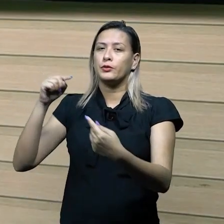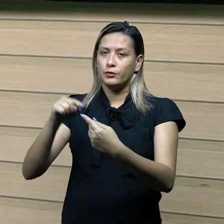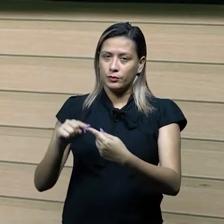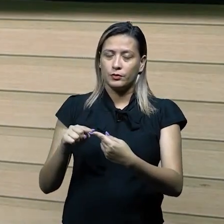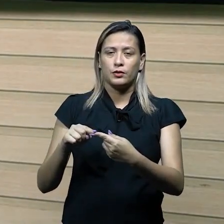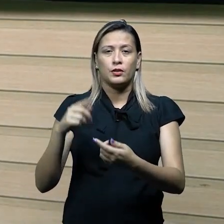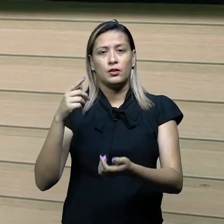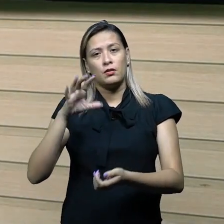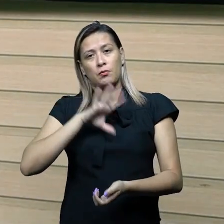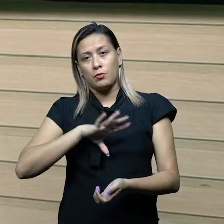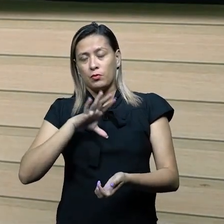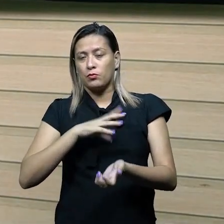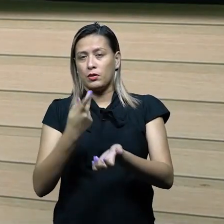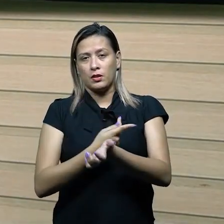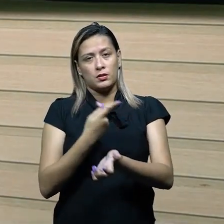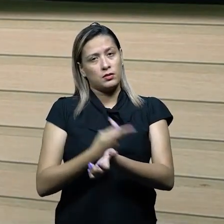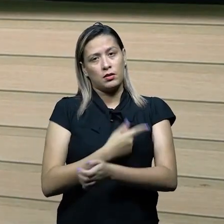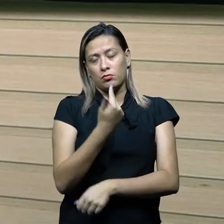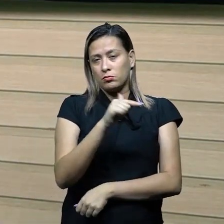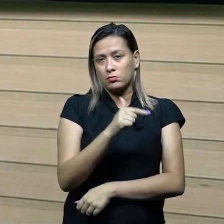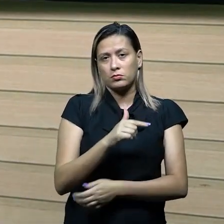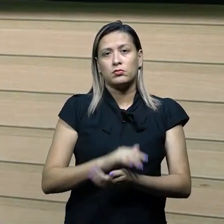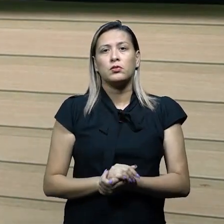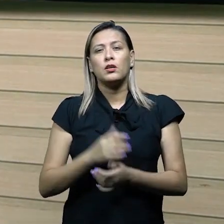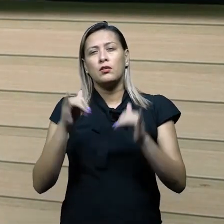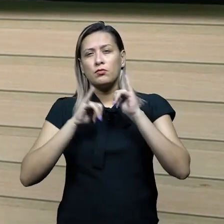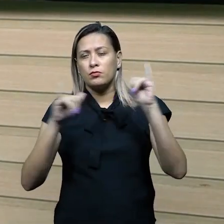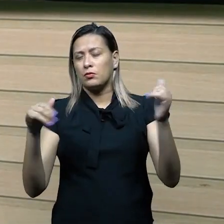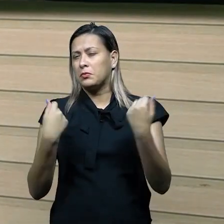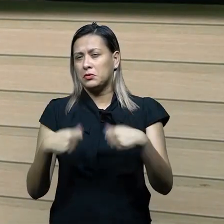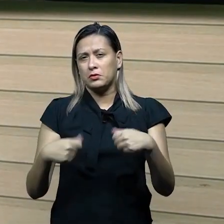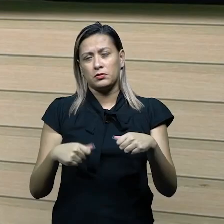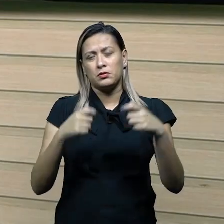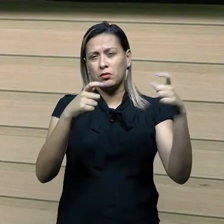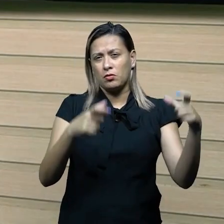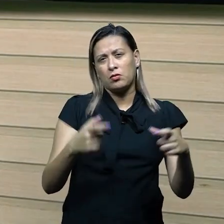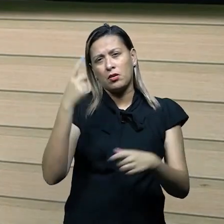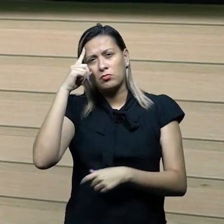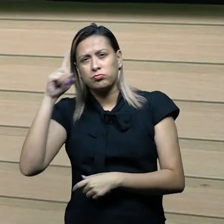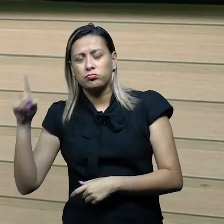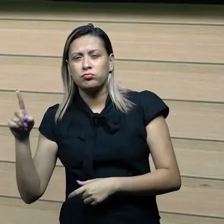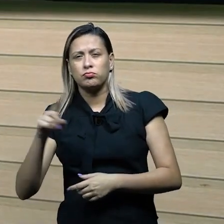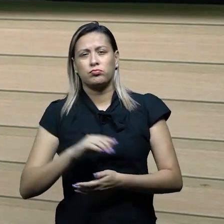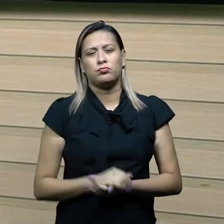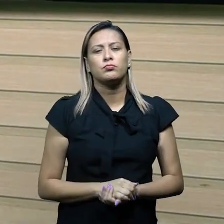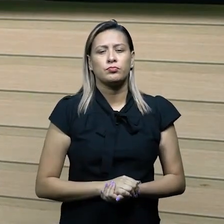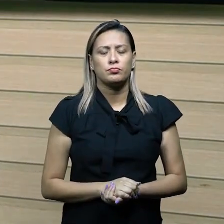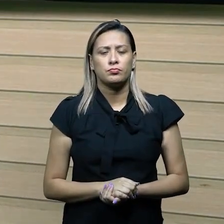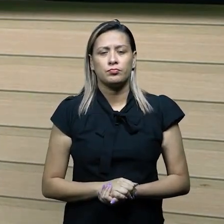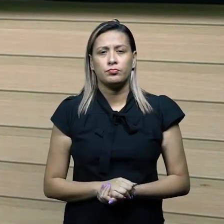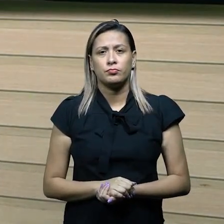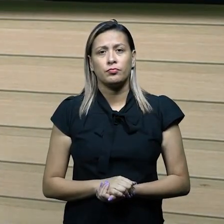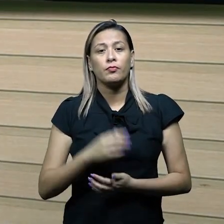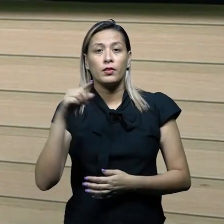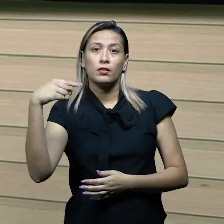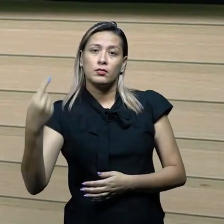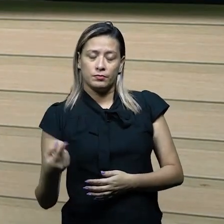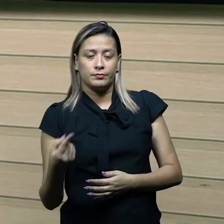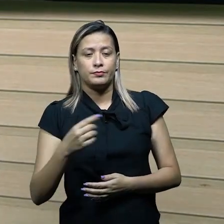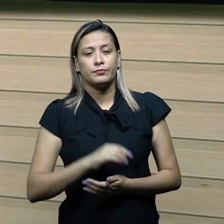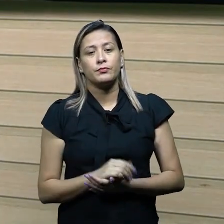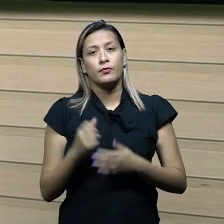meu currículo. Esse currículo ele tem que ser objetivo, sem erro de português, colocar as informações necessárias de local e